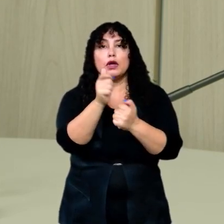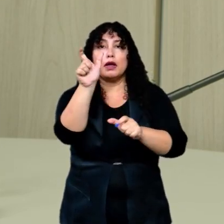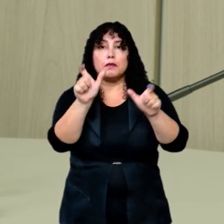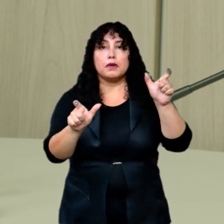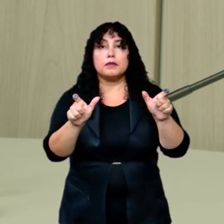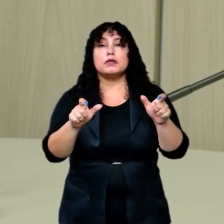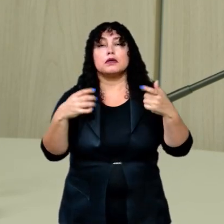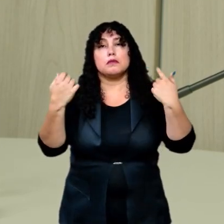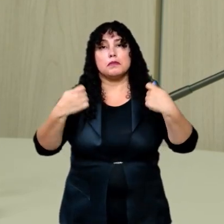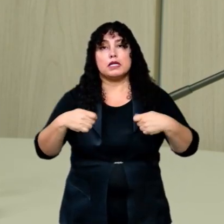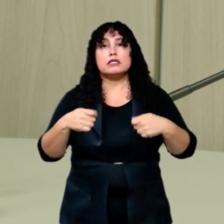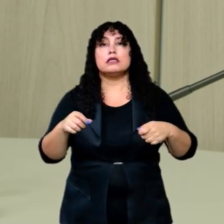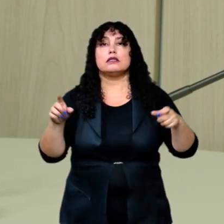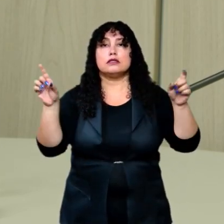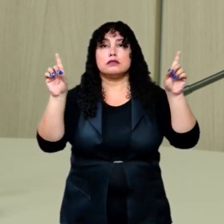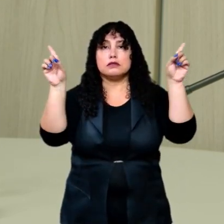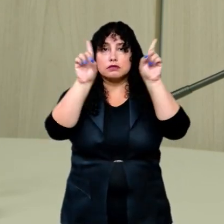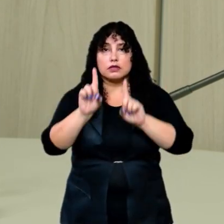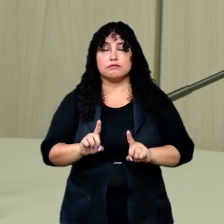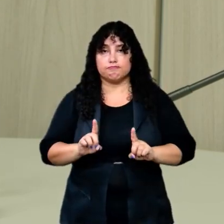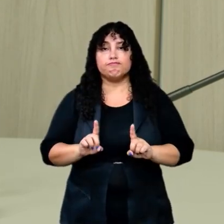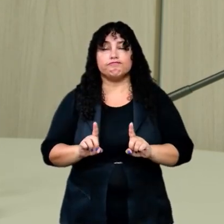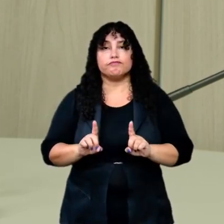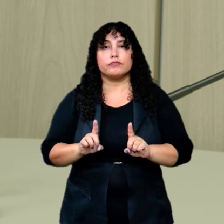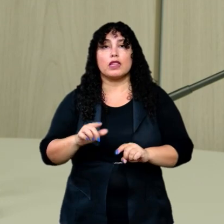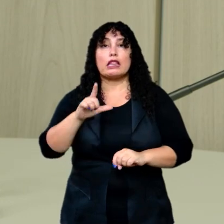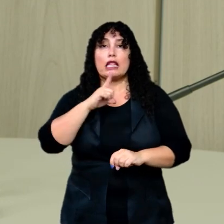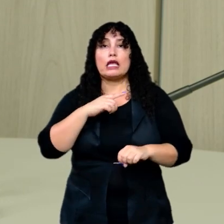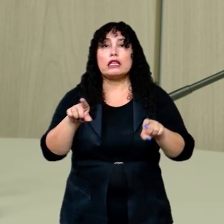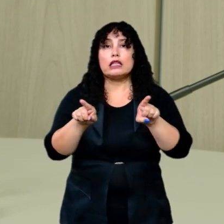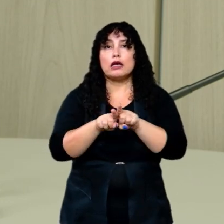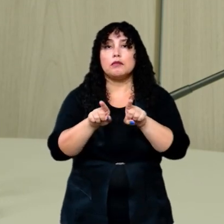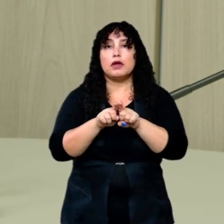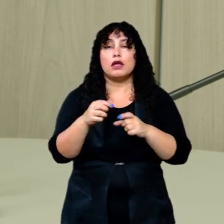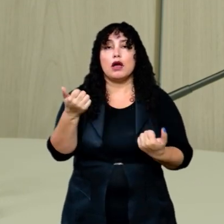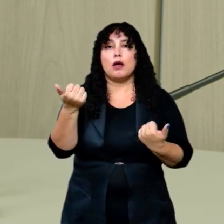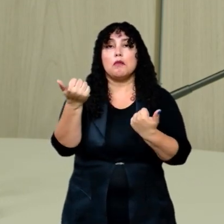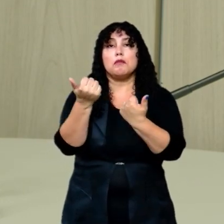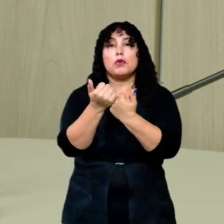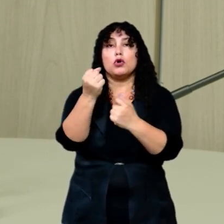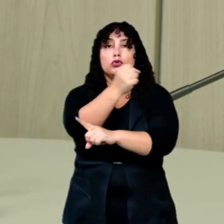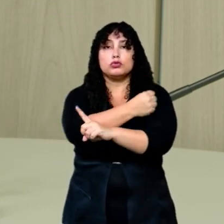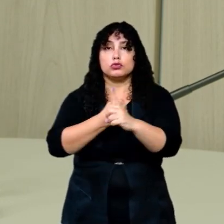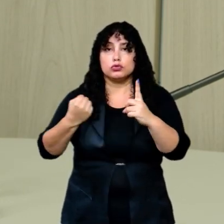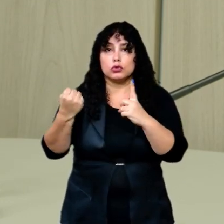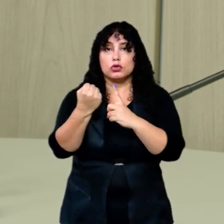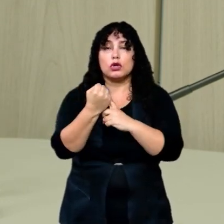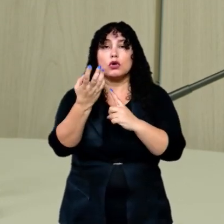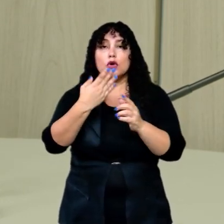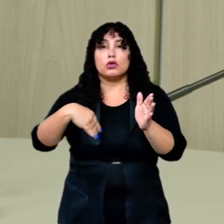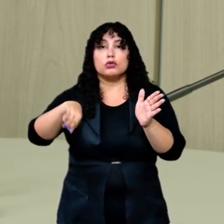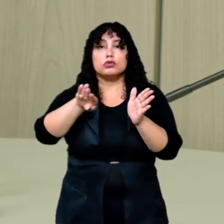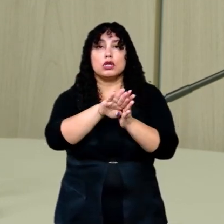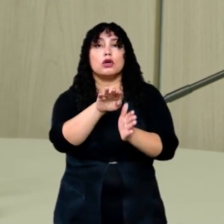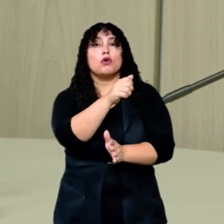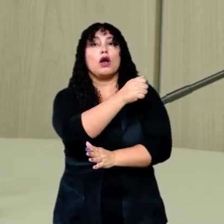de necessidades especiais, né? isso. E a gente tem também assistência social. Então, quando chega um estudante, né, e ele